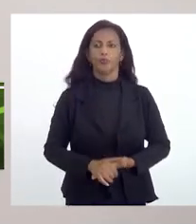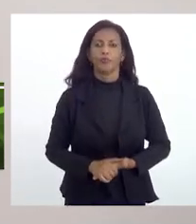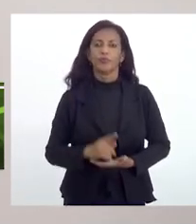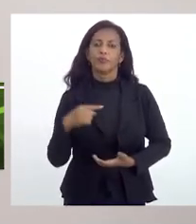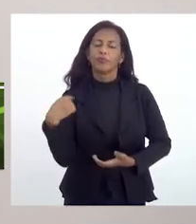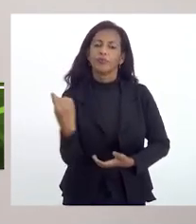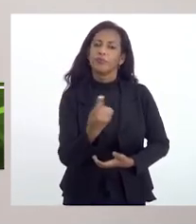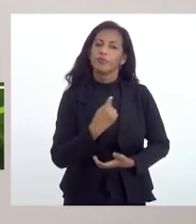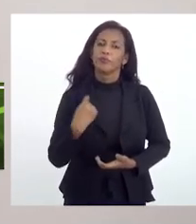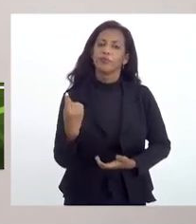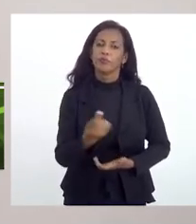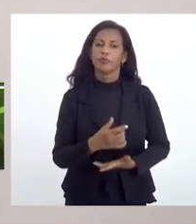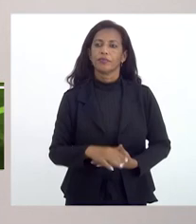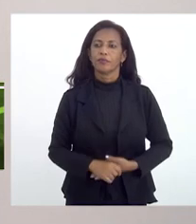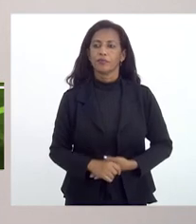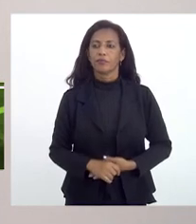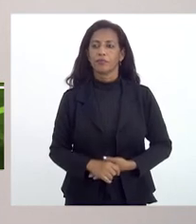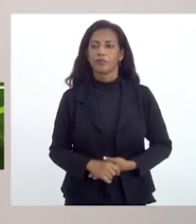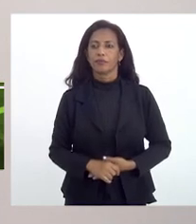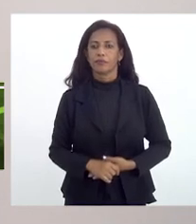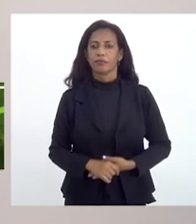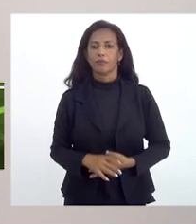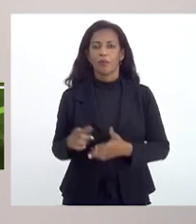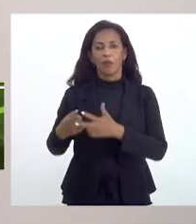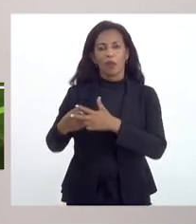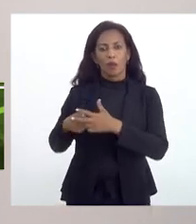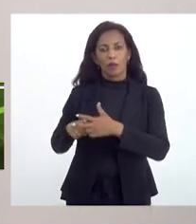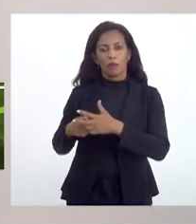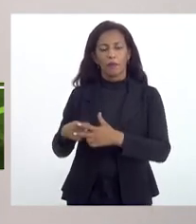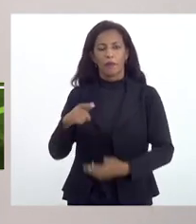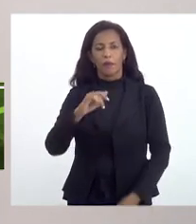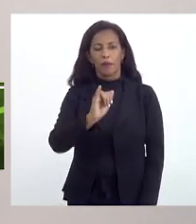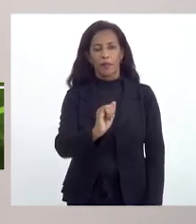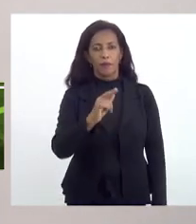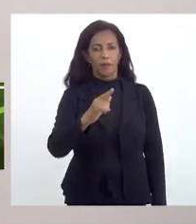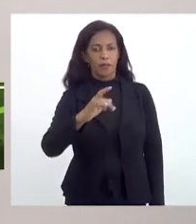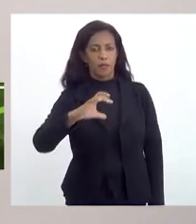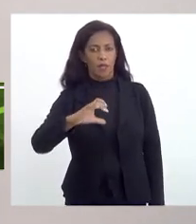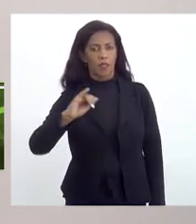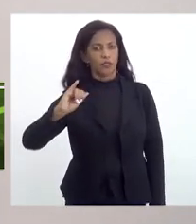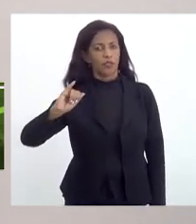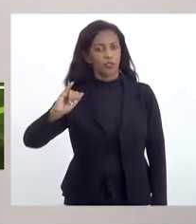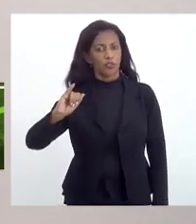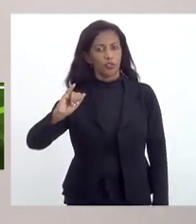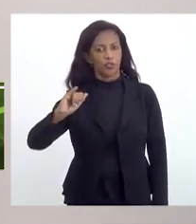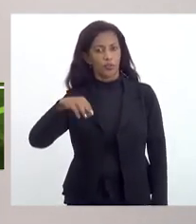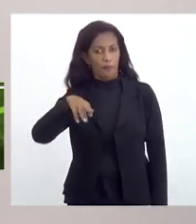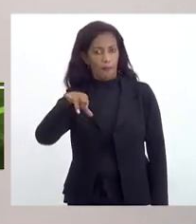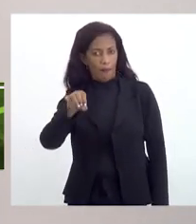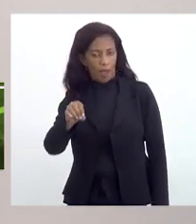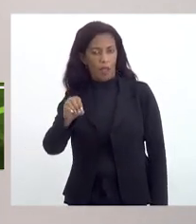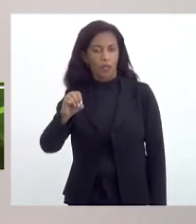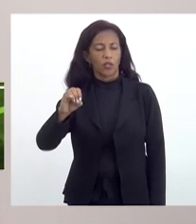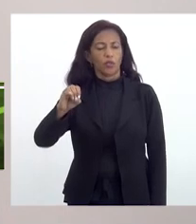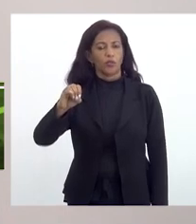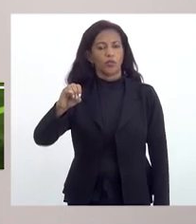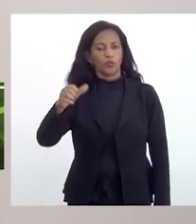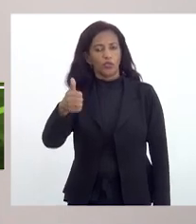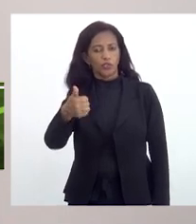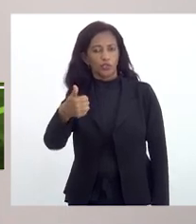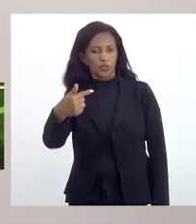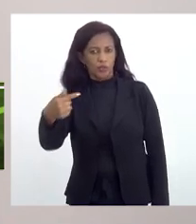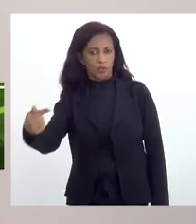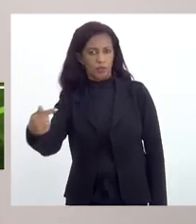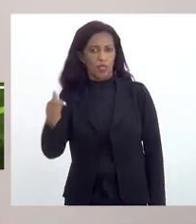nós reajustaríamos pelo IPCA de janeiro, de maio de 17 a abril de 21,